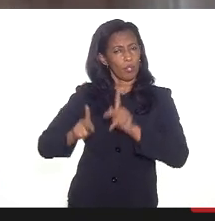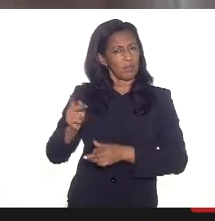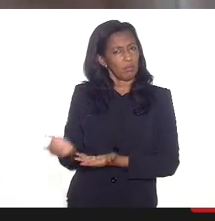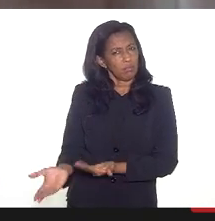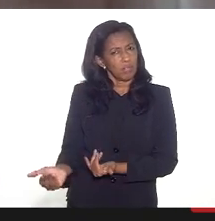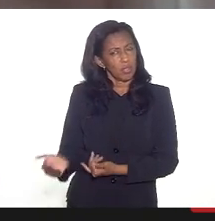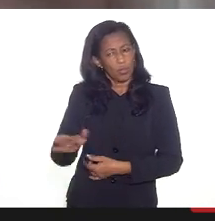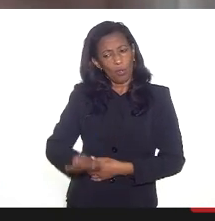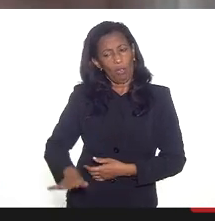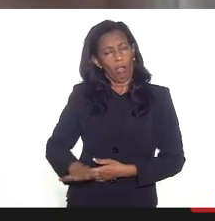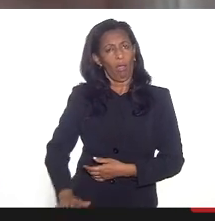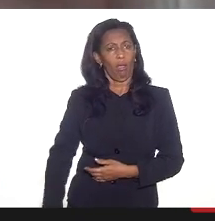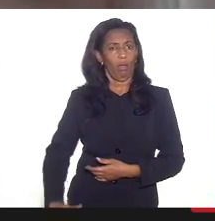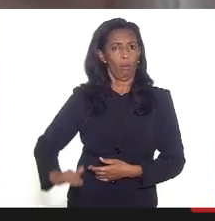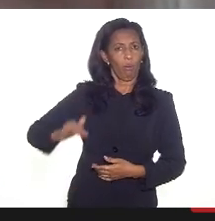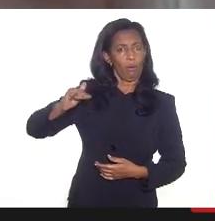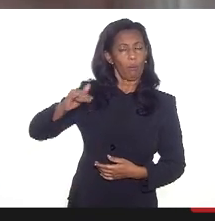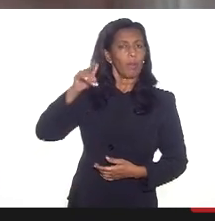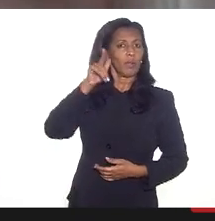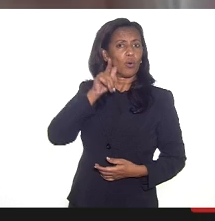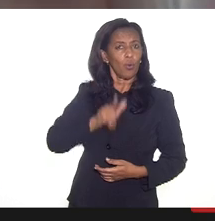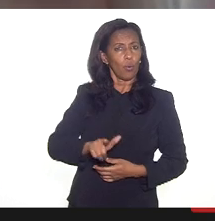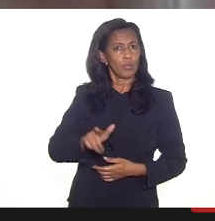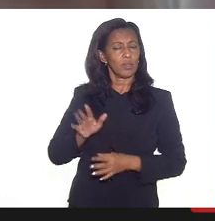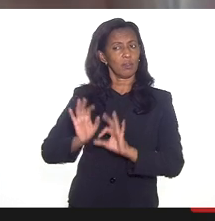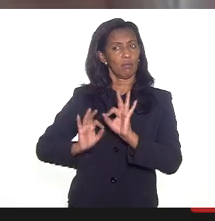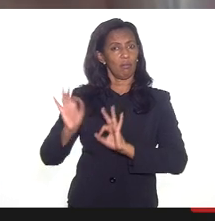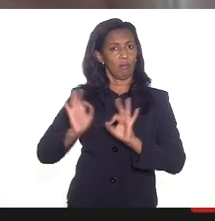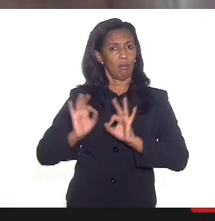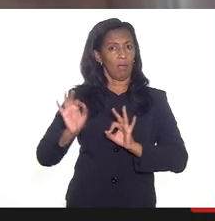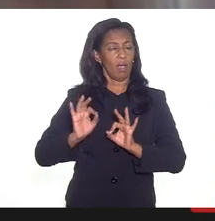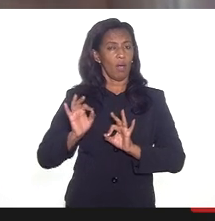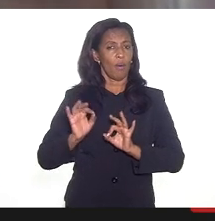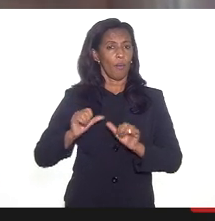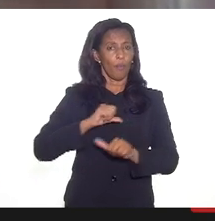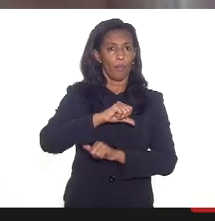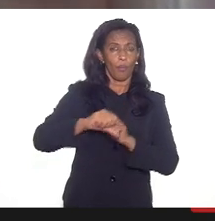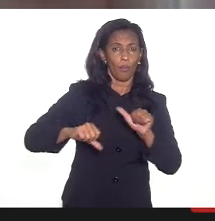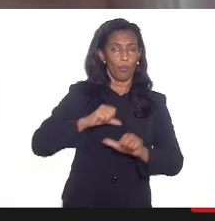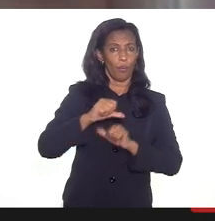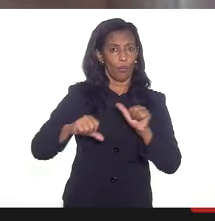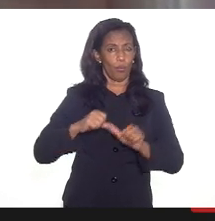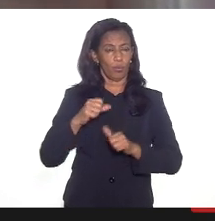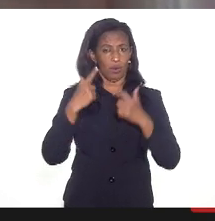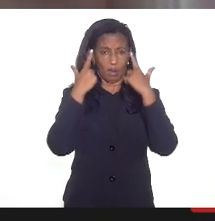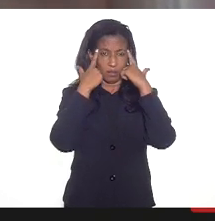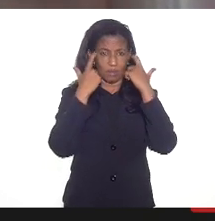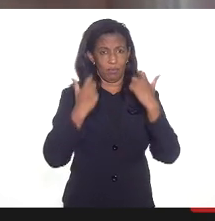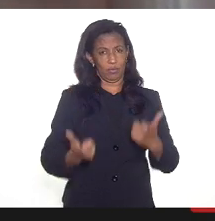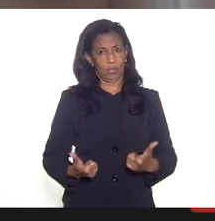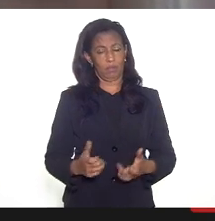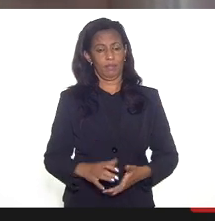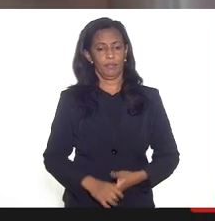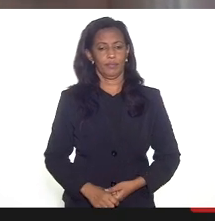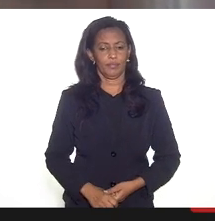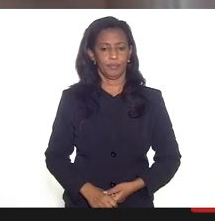novos, para que a gente consiga de alguma forma mudar o panorama atual em relação a essa questão da violência, né?